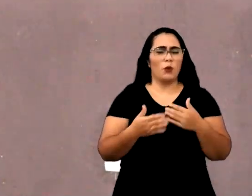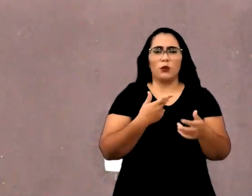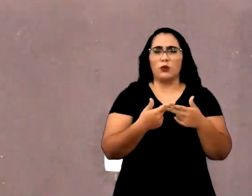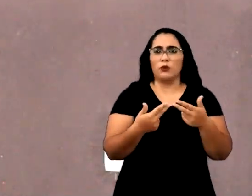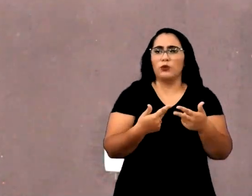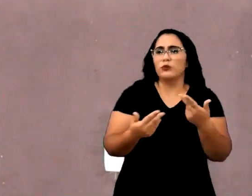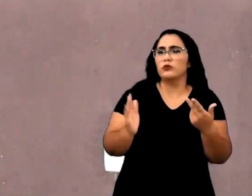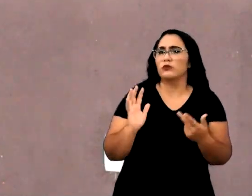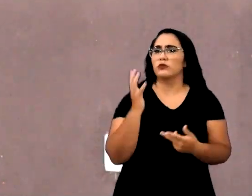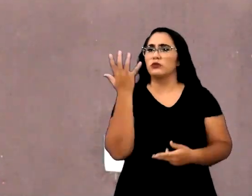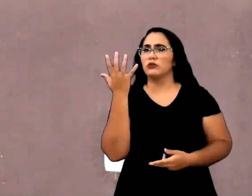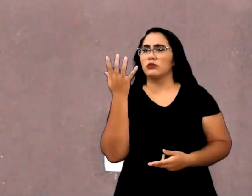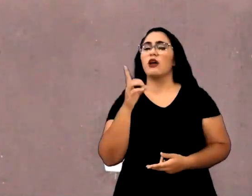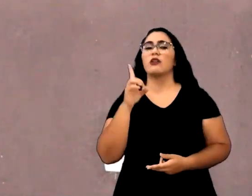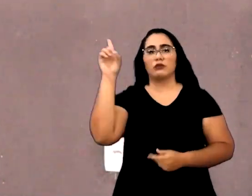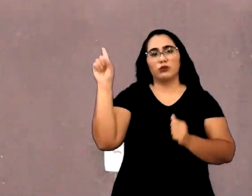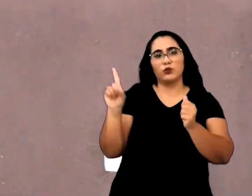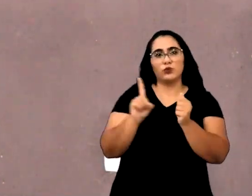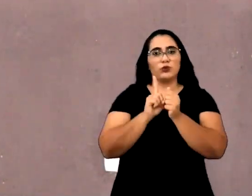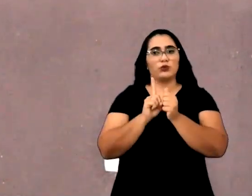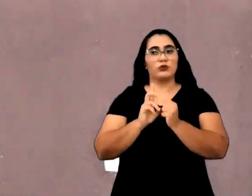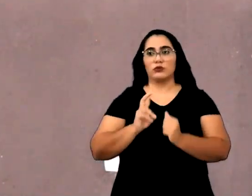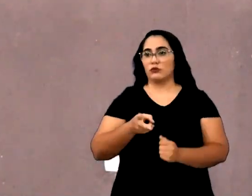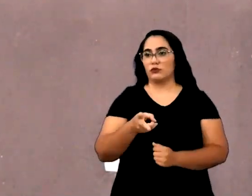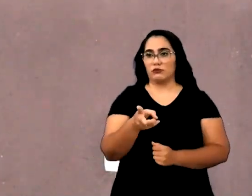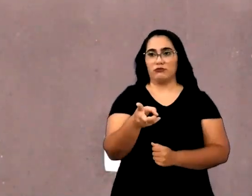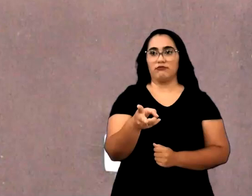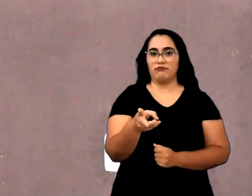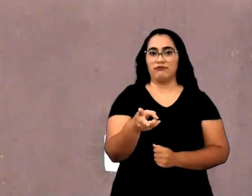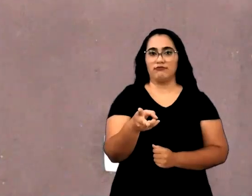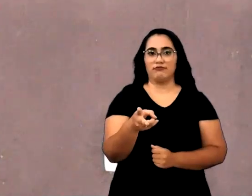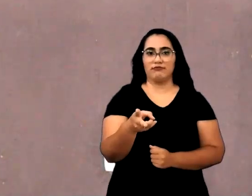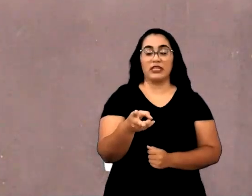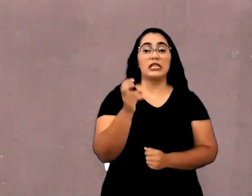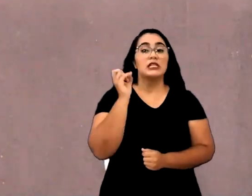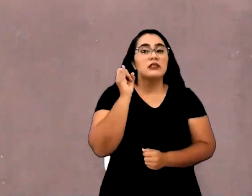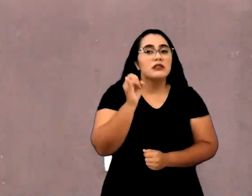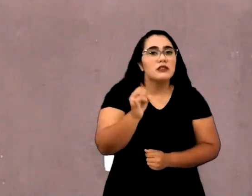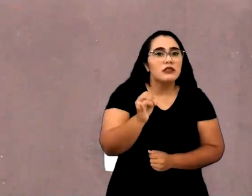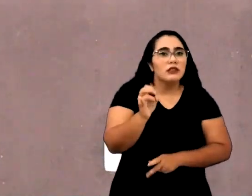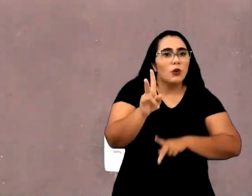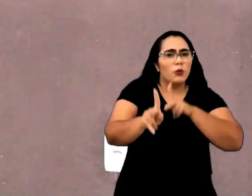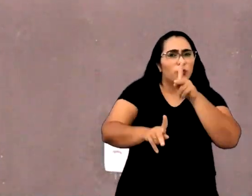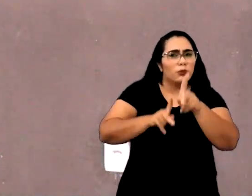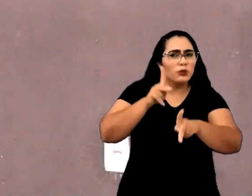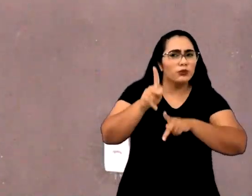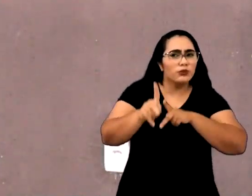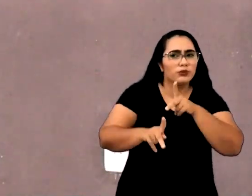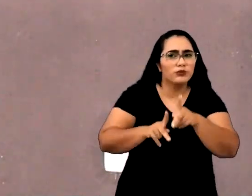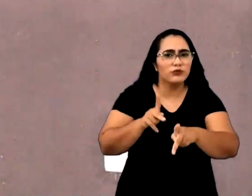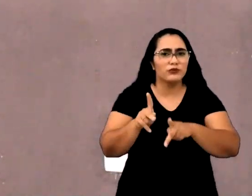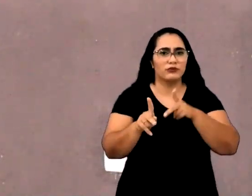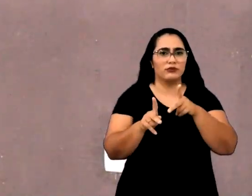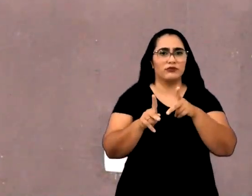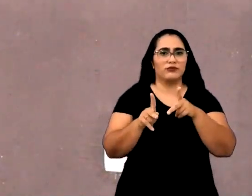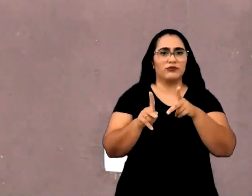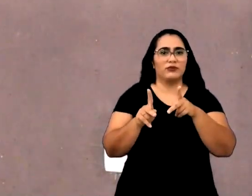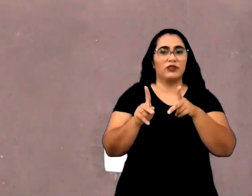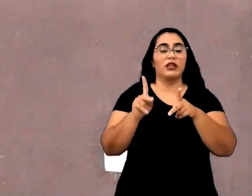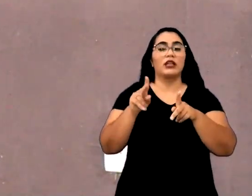vida. Ele está presente. Ele disse, se o meu povo, que se chama por